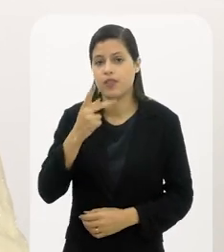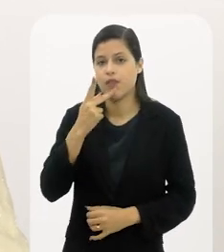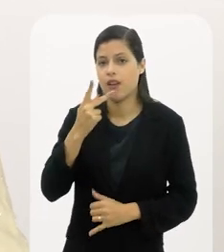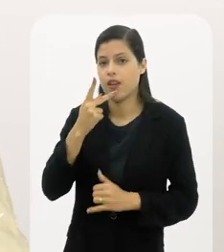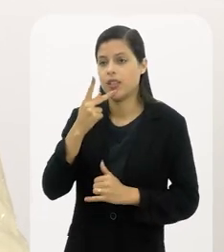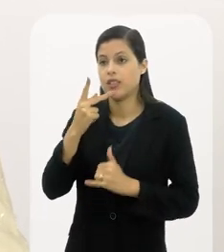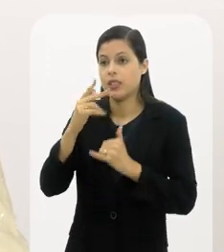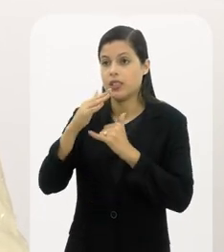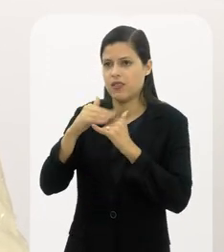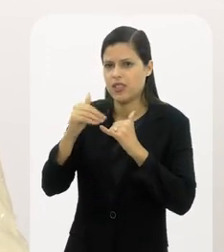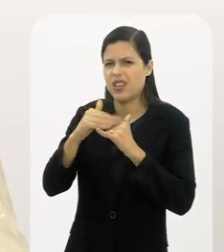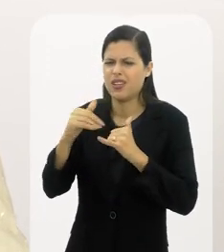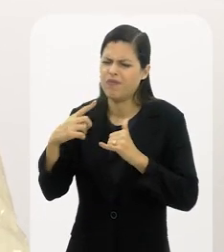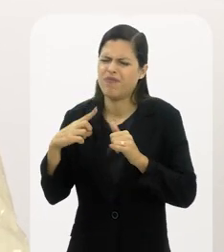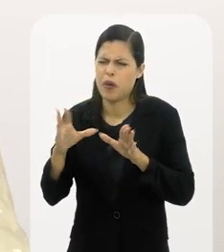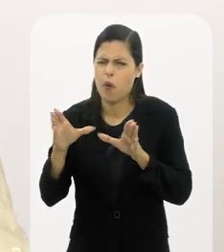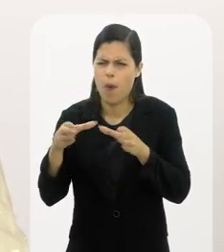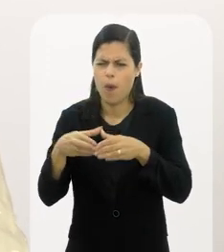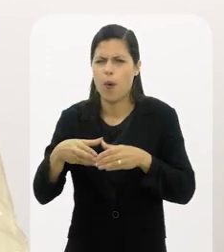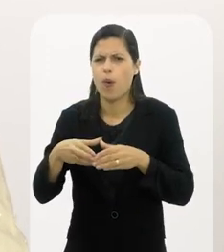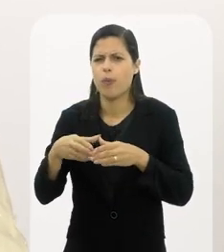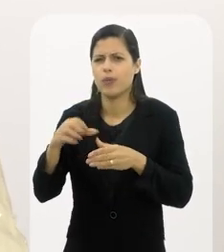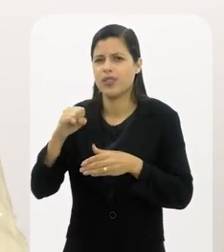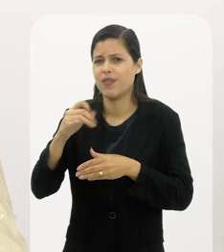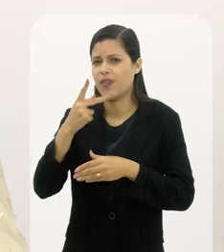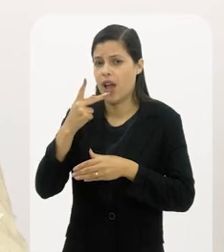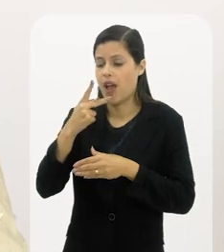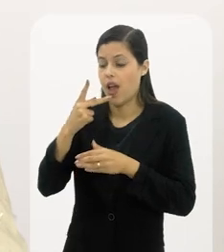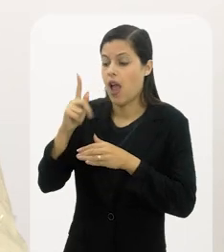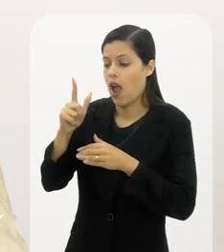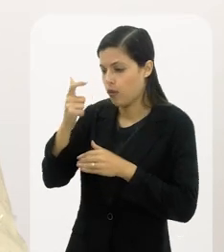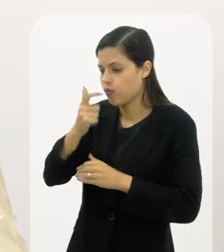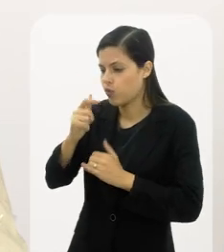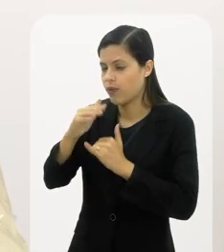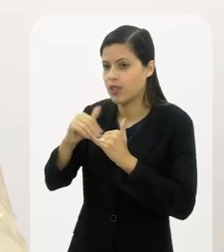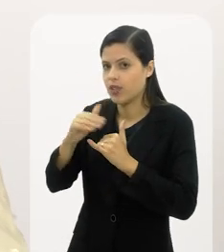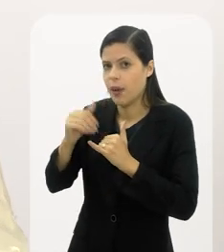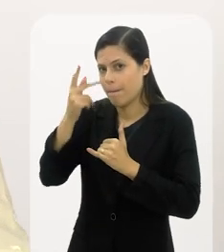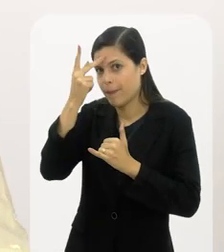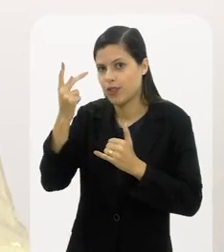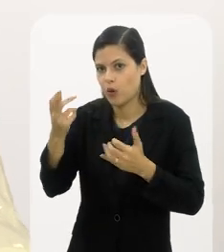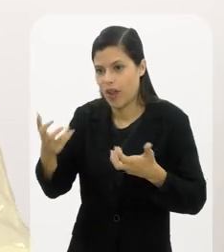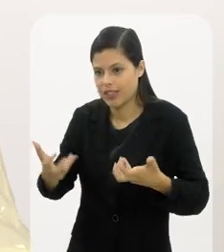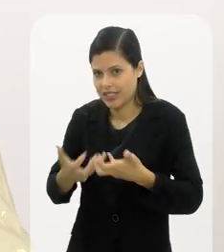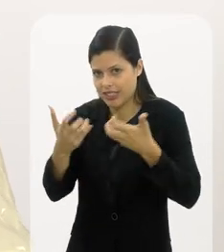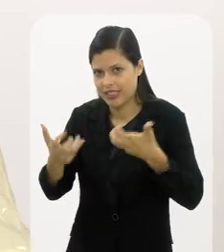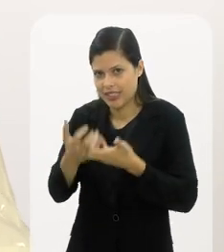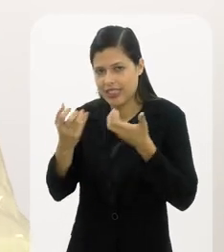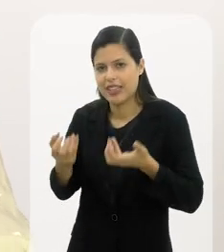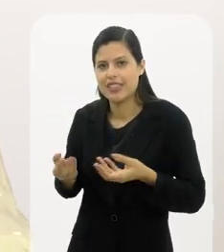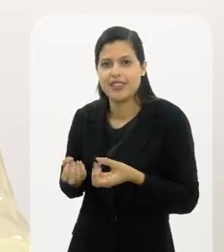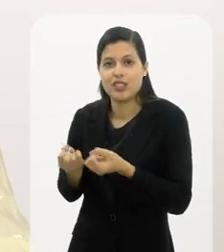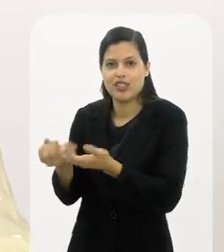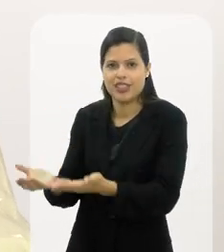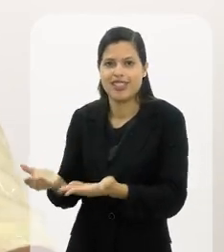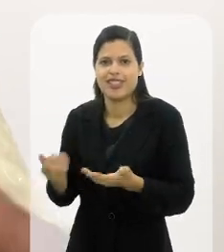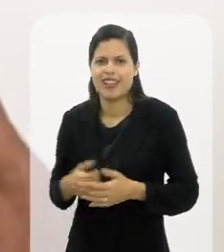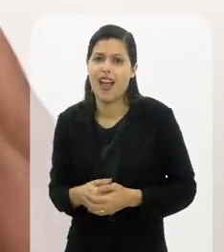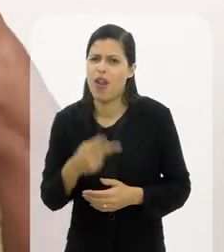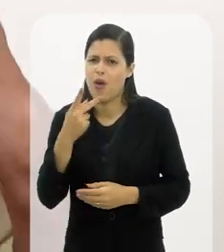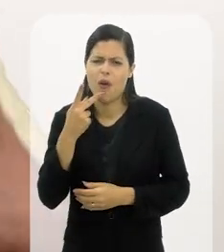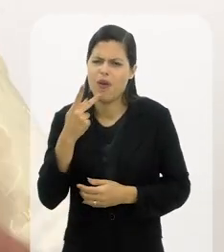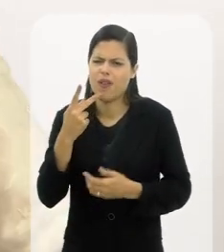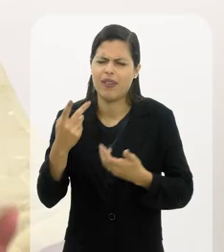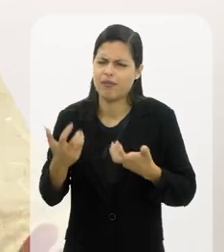você falasse vegetariano, ainda tem um grupo que até hoje, se você fala que é vegetariano, o pessoal te dá salada. E eu costumo brincar dizendo